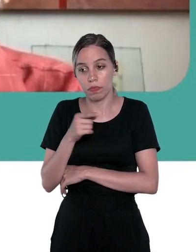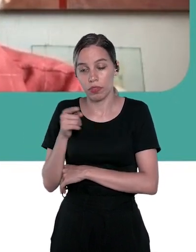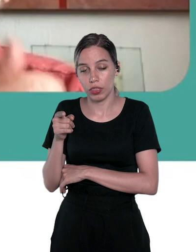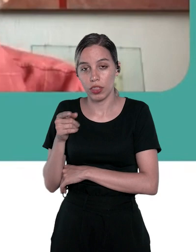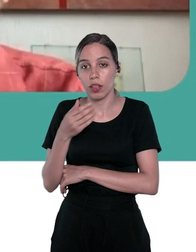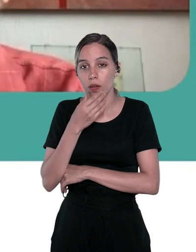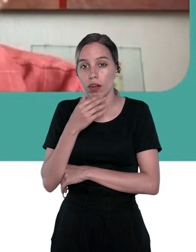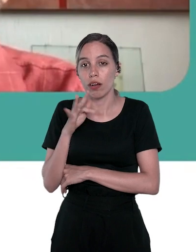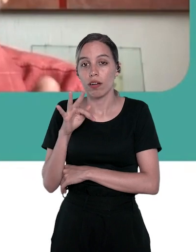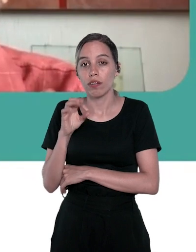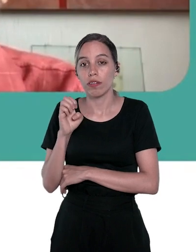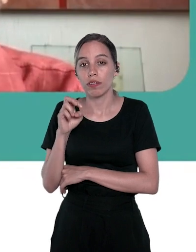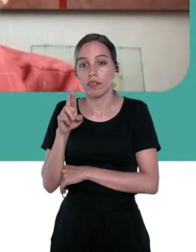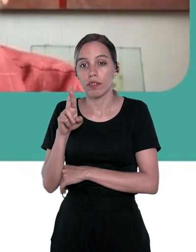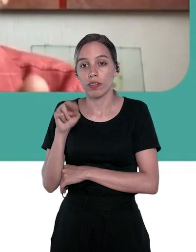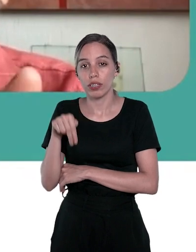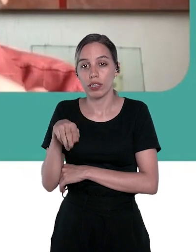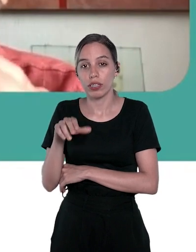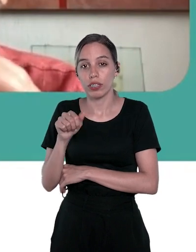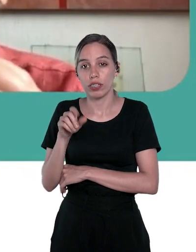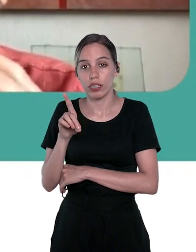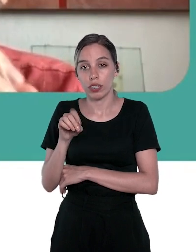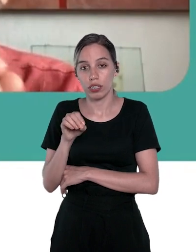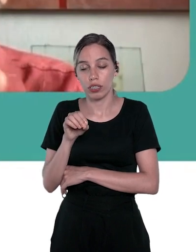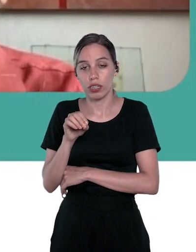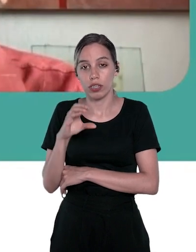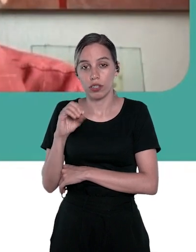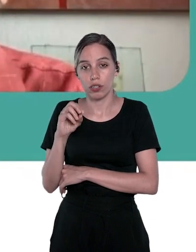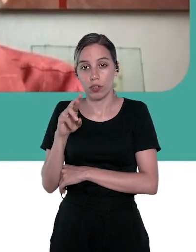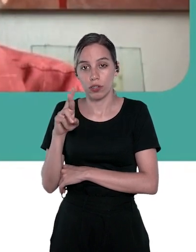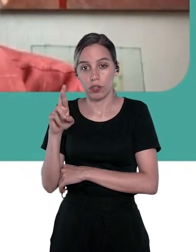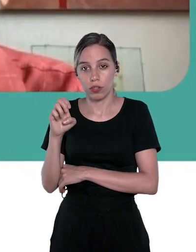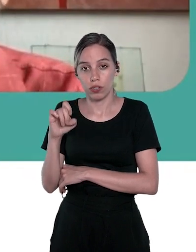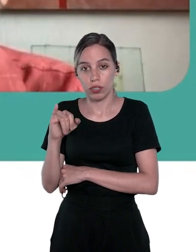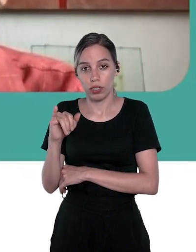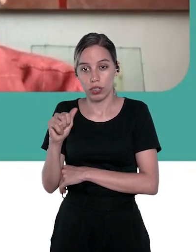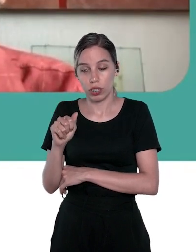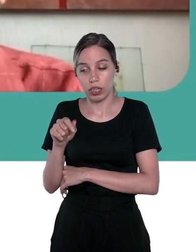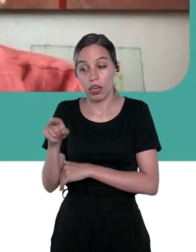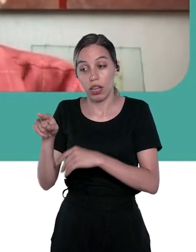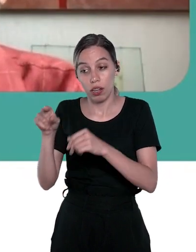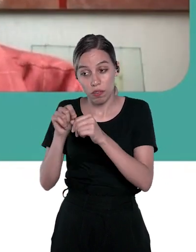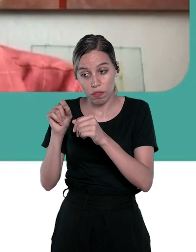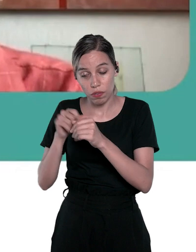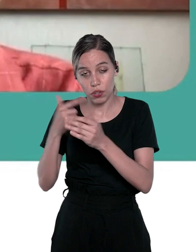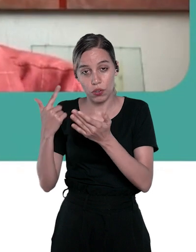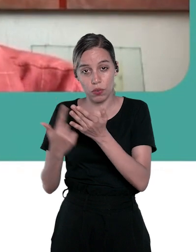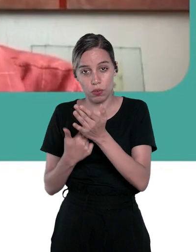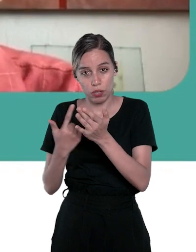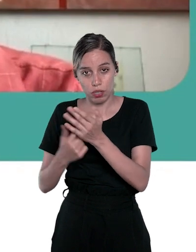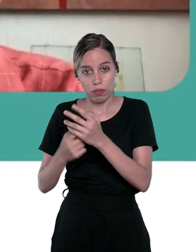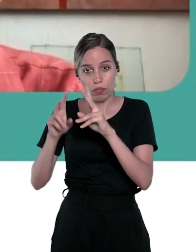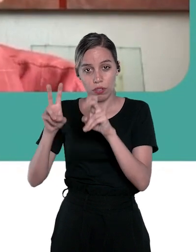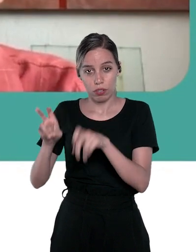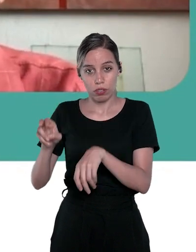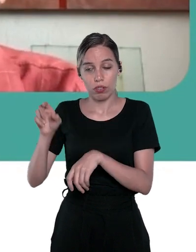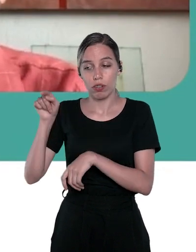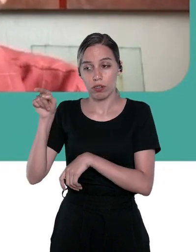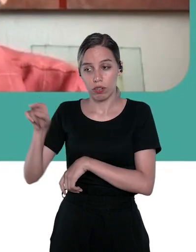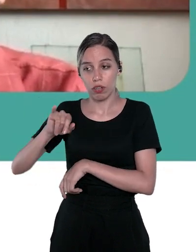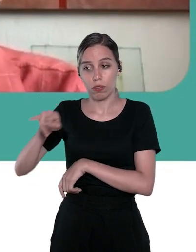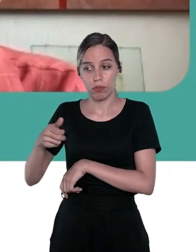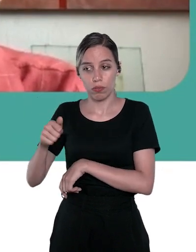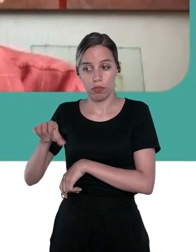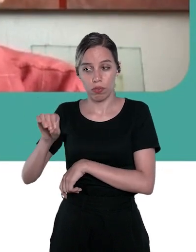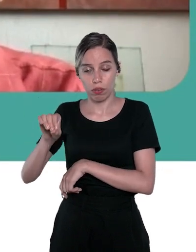Correia Dias. Ele publicou um livro chamado João Alfonso, Tempo e Modo. João Alfonso. Esse